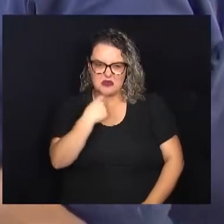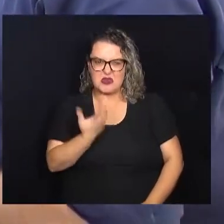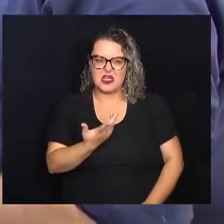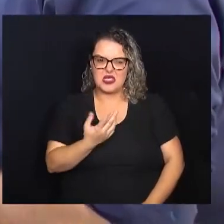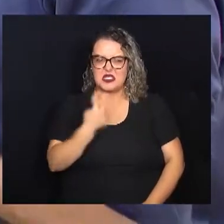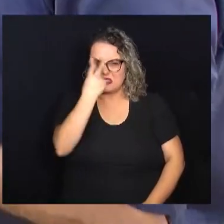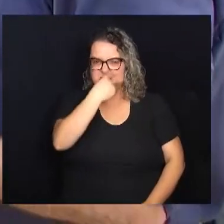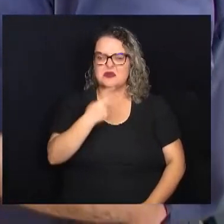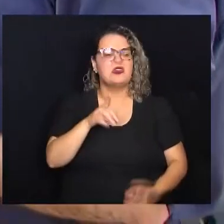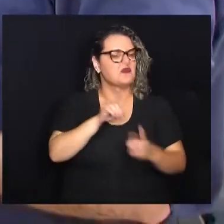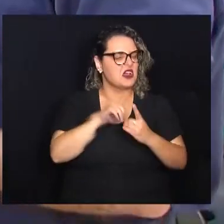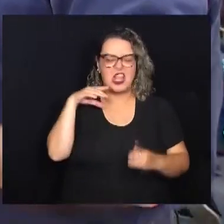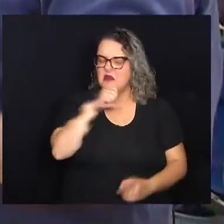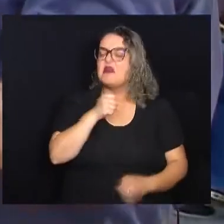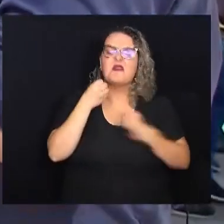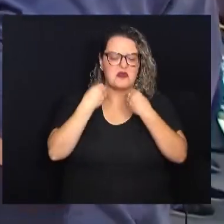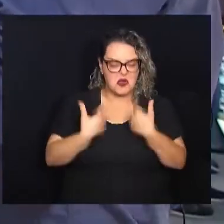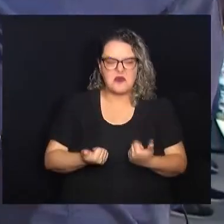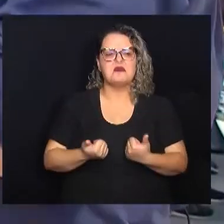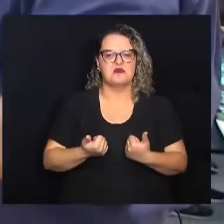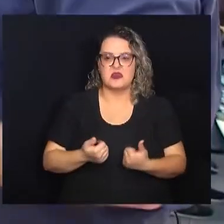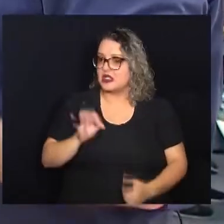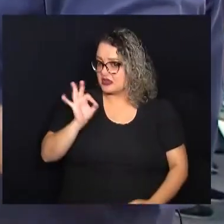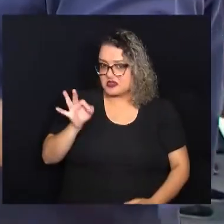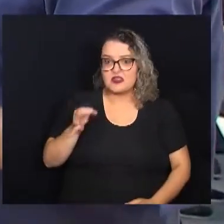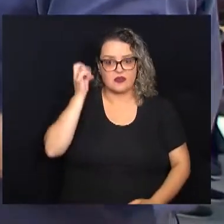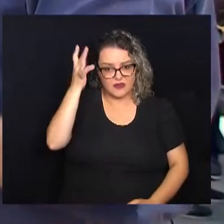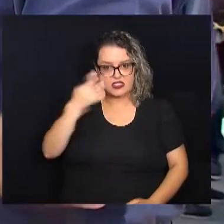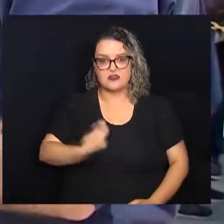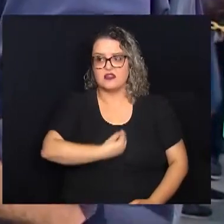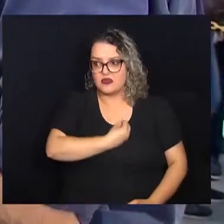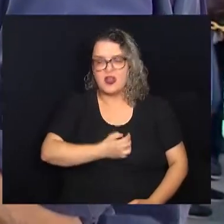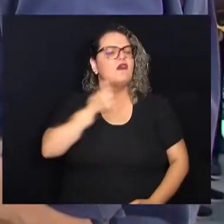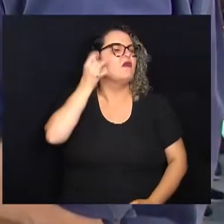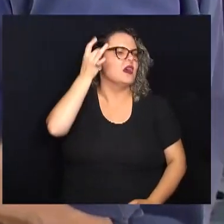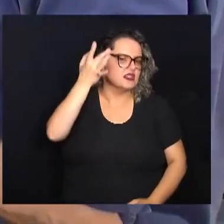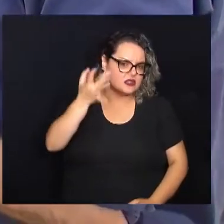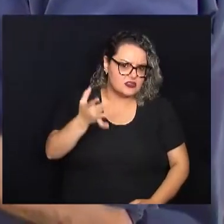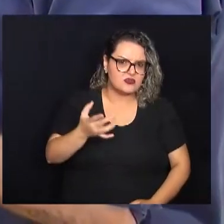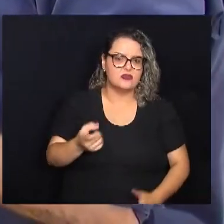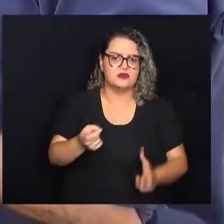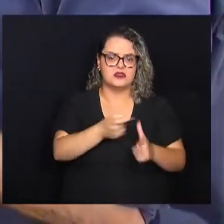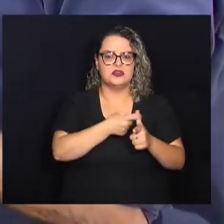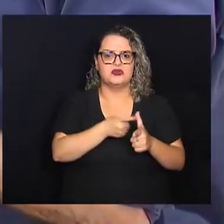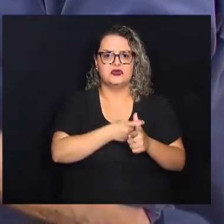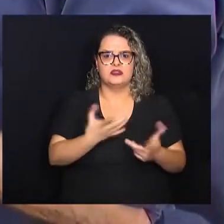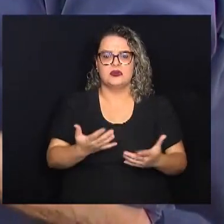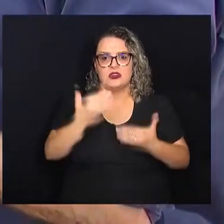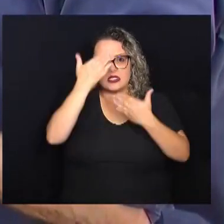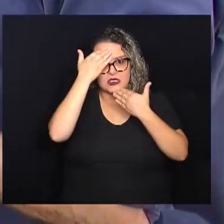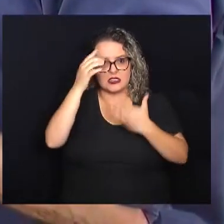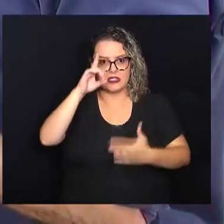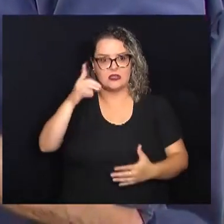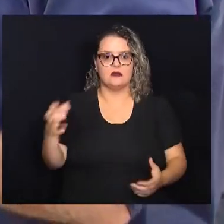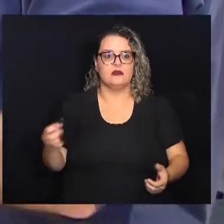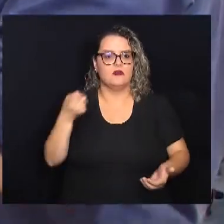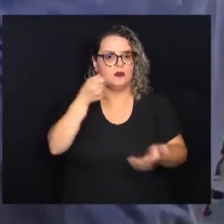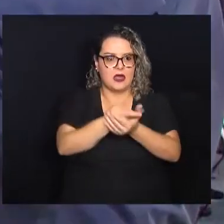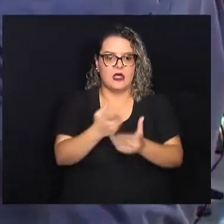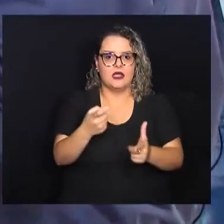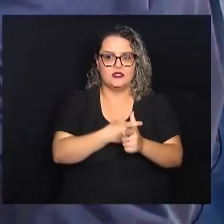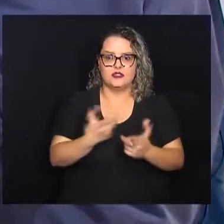atendido rapidão, viu? Foi muito bom, viu? E deu certo, facilitou sua vida? Facilitou, que eu estava devendo um absurdo e agora, graças a Deus, eu vou quitar essa dívida.